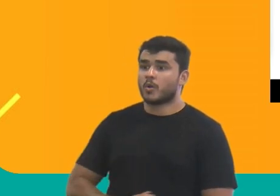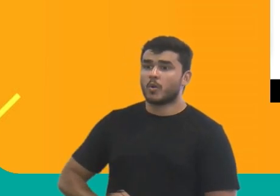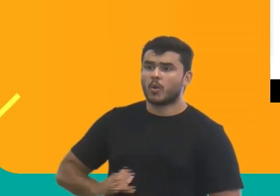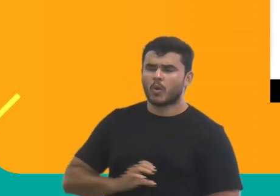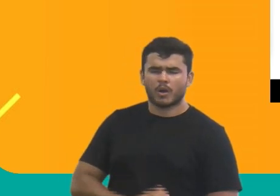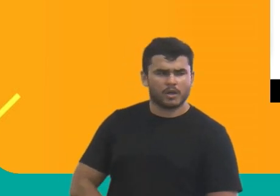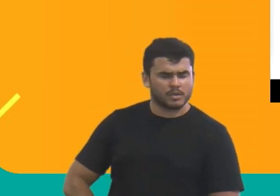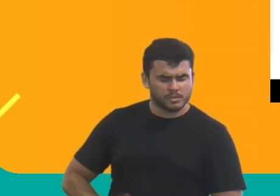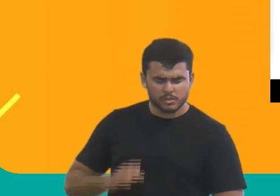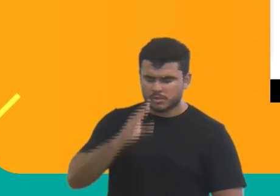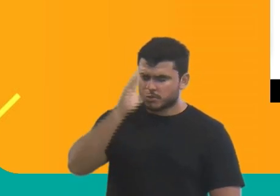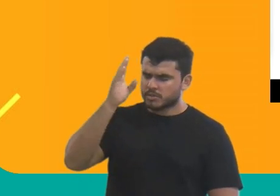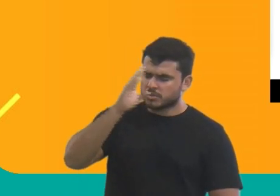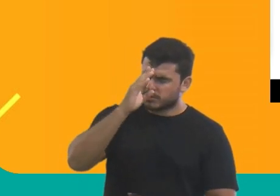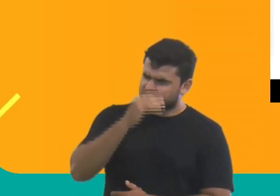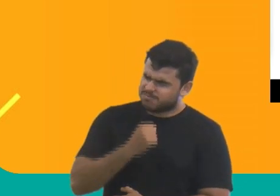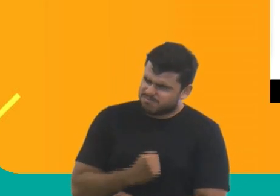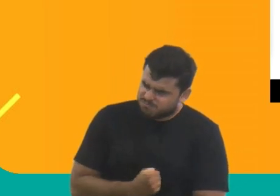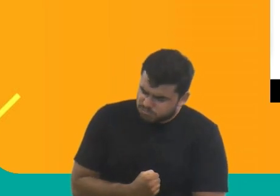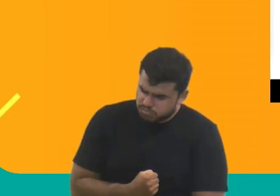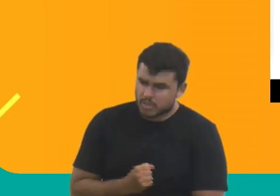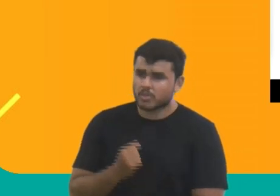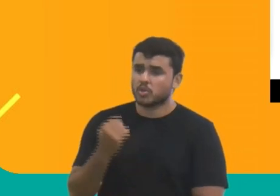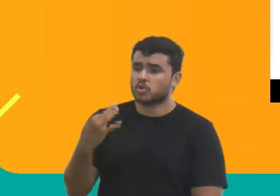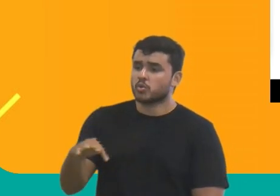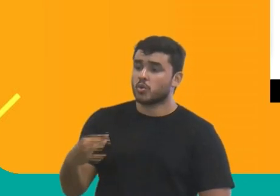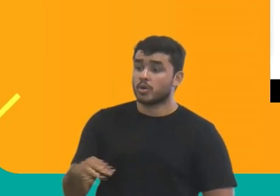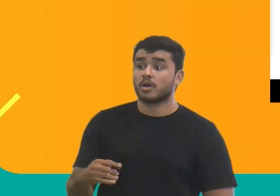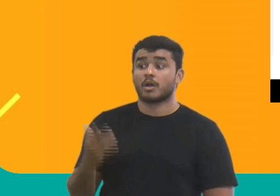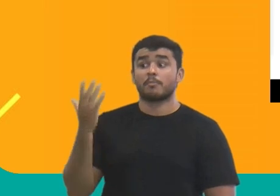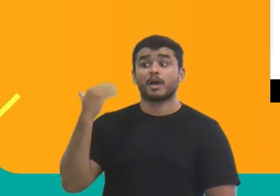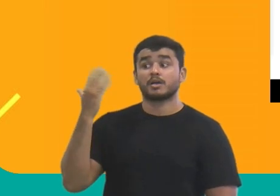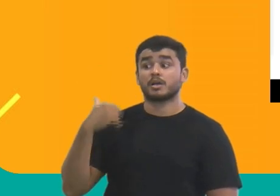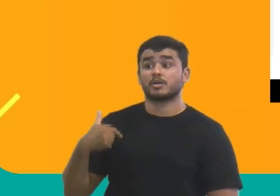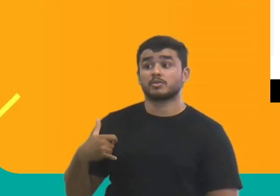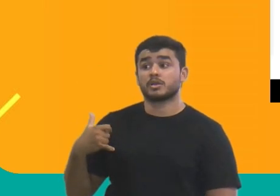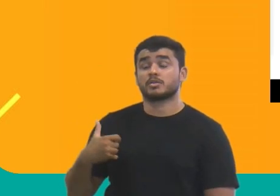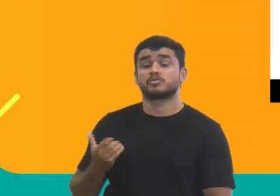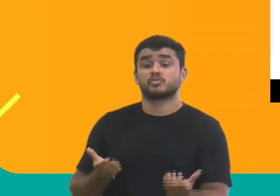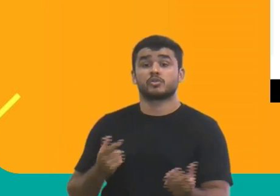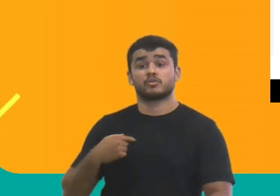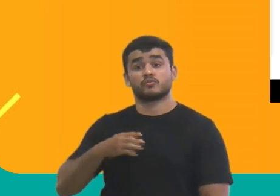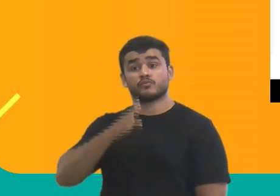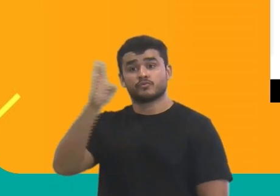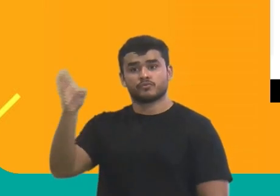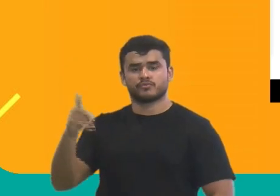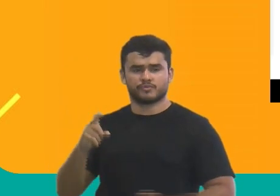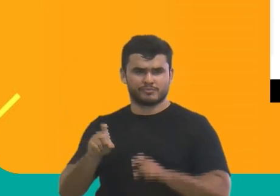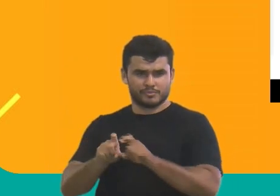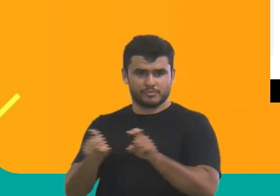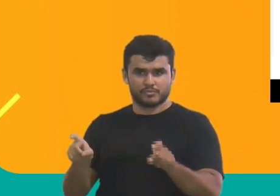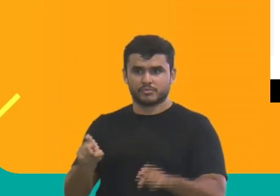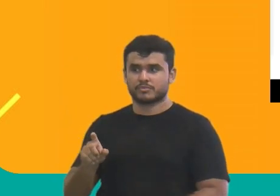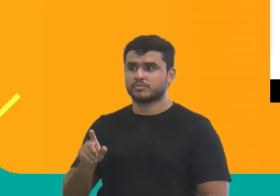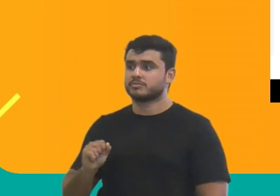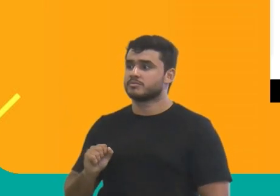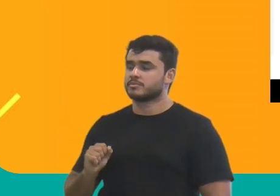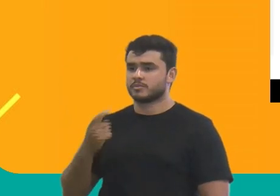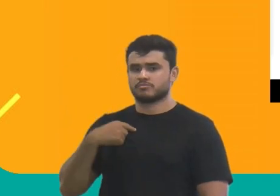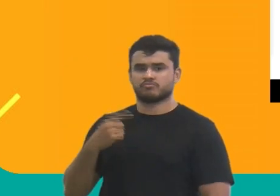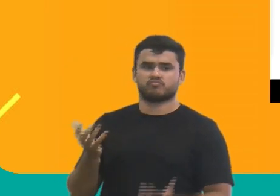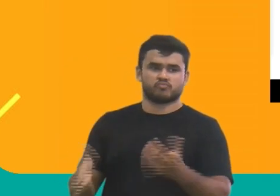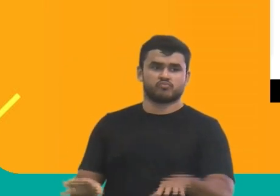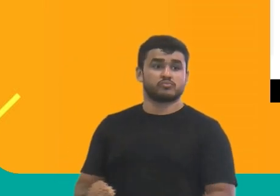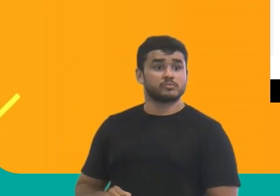está certo. Aí eu, meninazinha, novinha, a minha mãe, vamos no ginecologista. Eu digo, vou nada, tá ficando é doida, eu vou de jeito